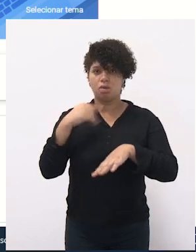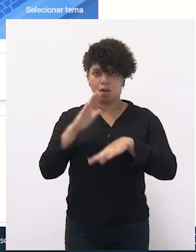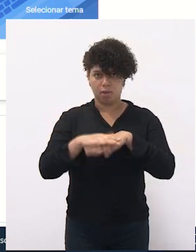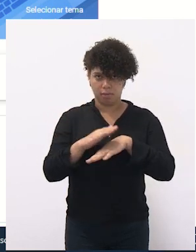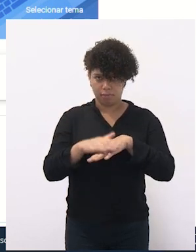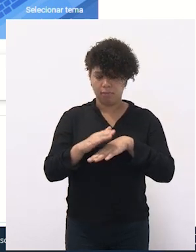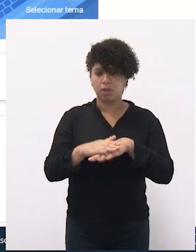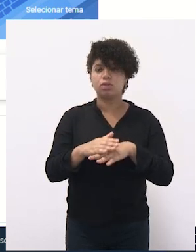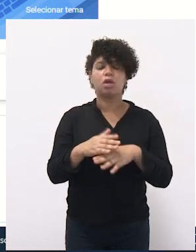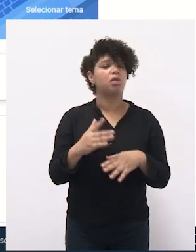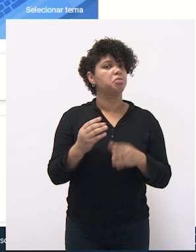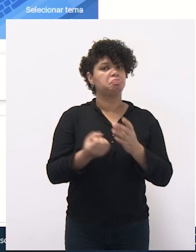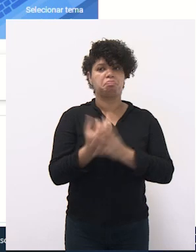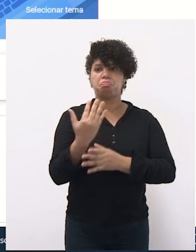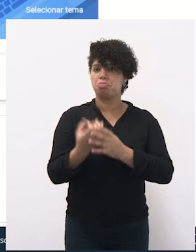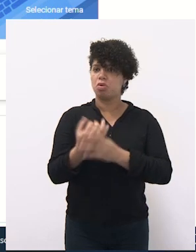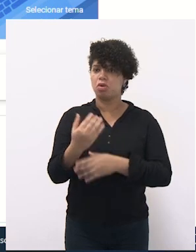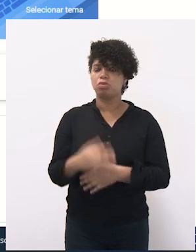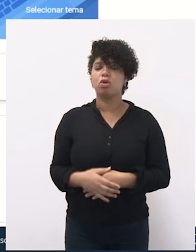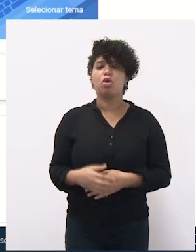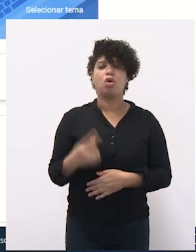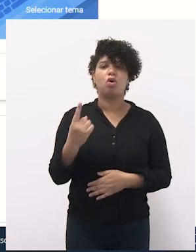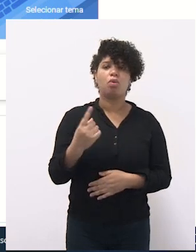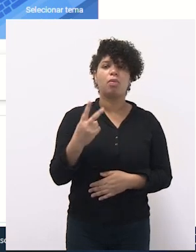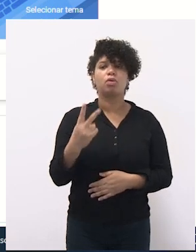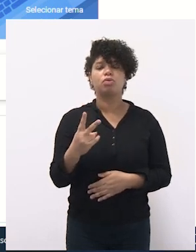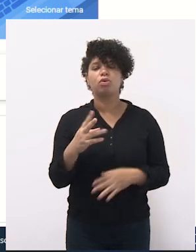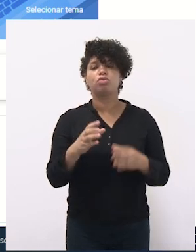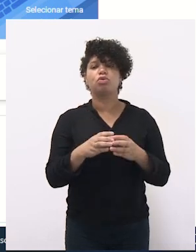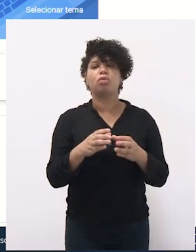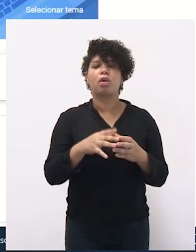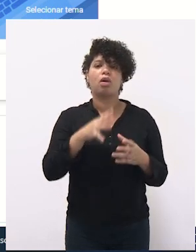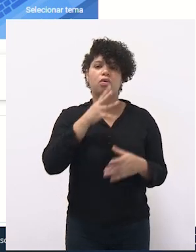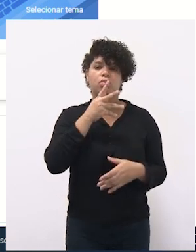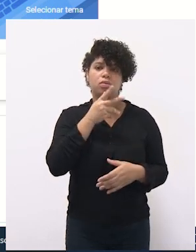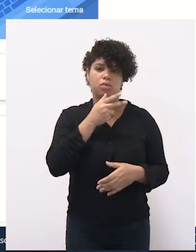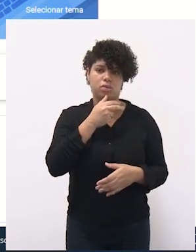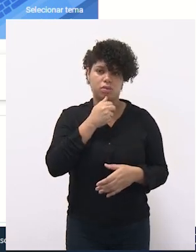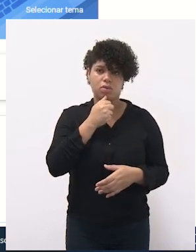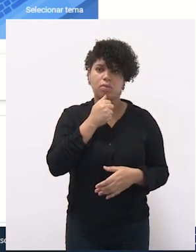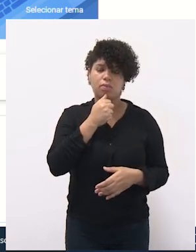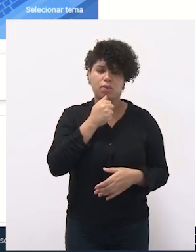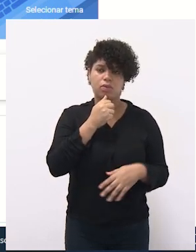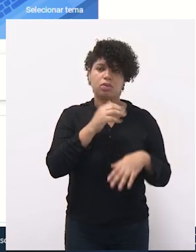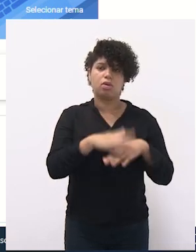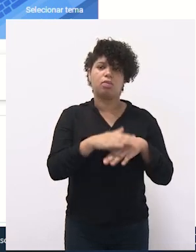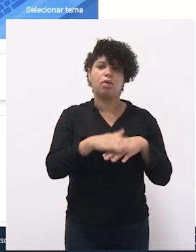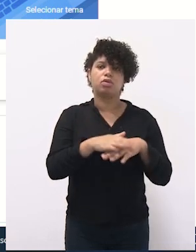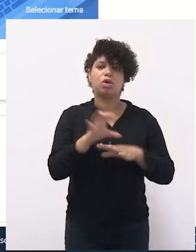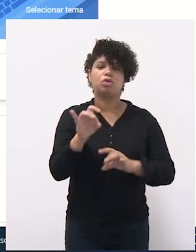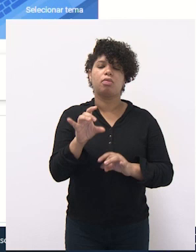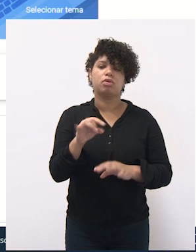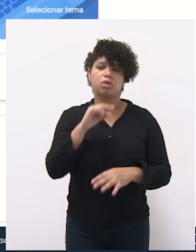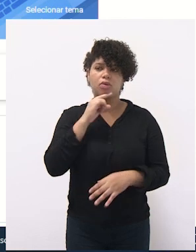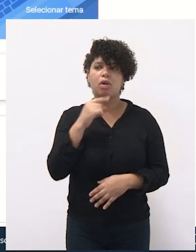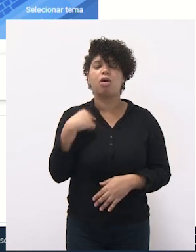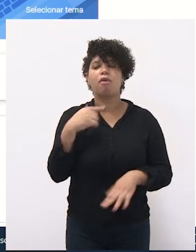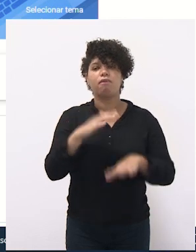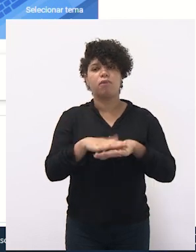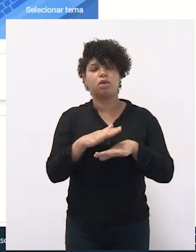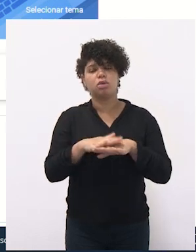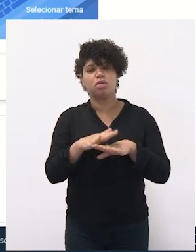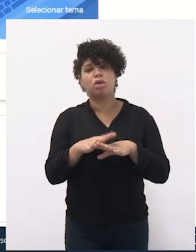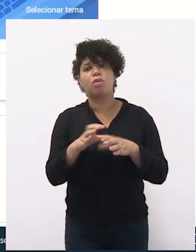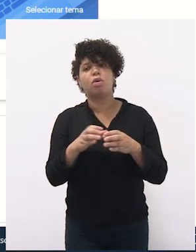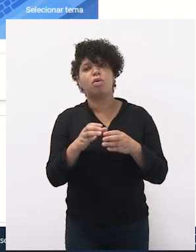e sempre criou, foi 1 ou 2 turmas às vezes que fica sem ser gerado automaticamente. Aí eu vou e faço o